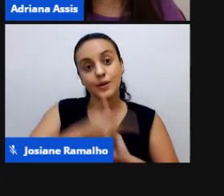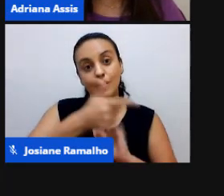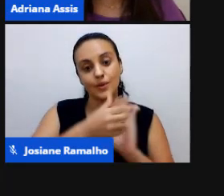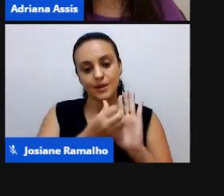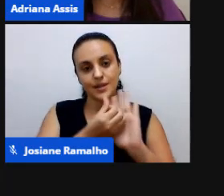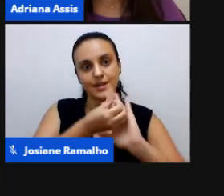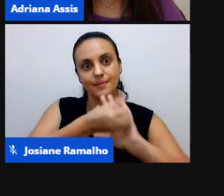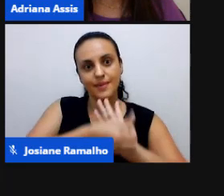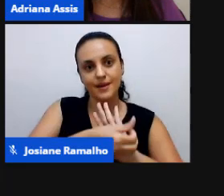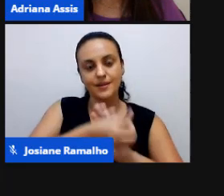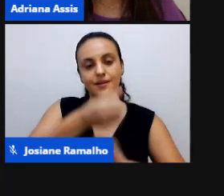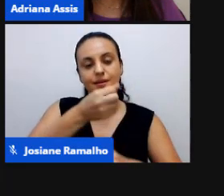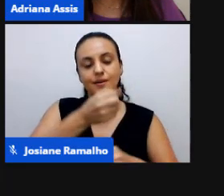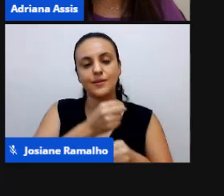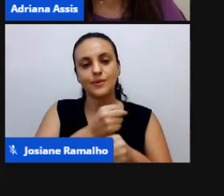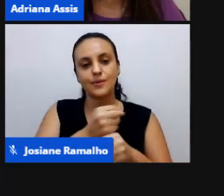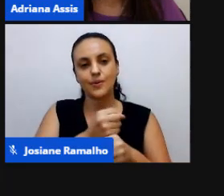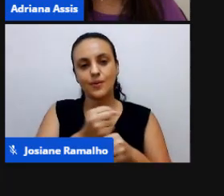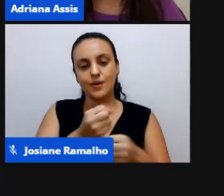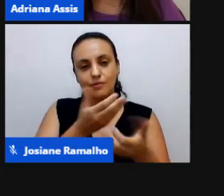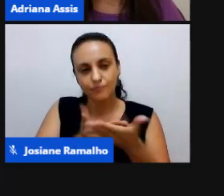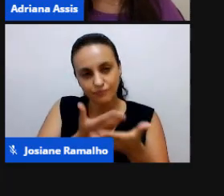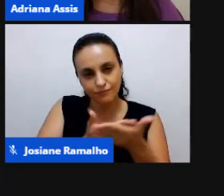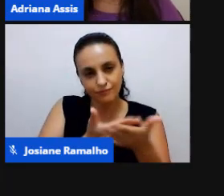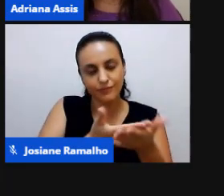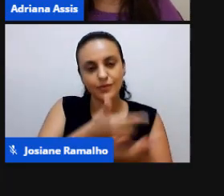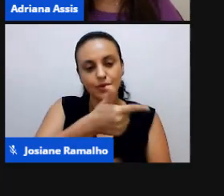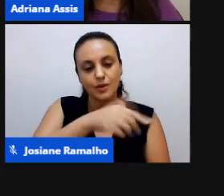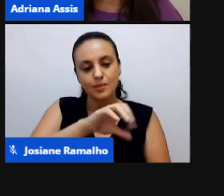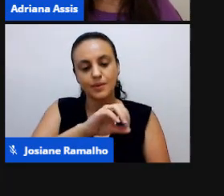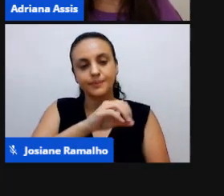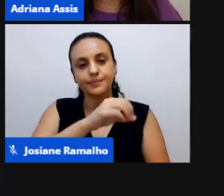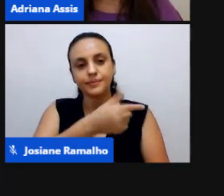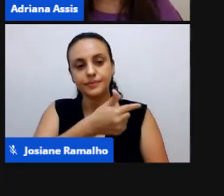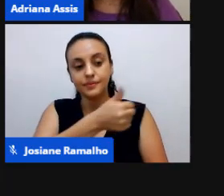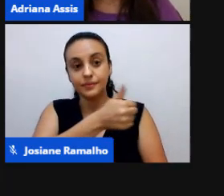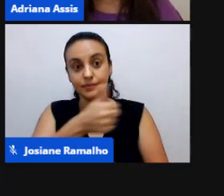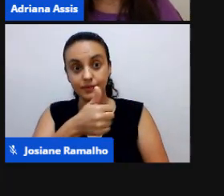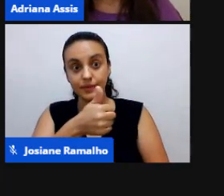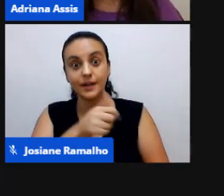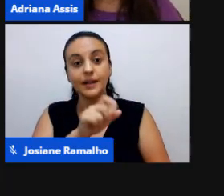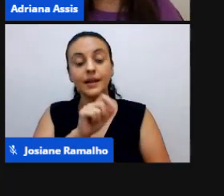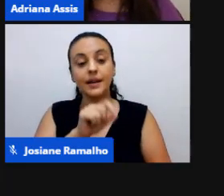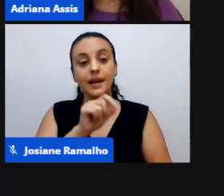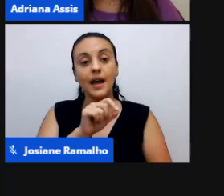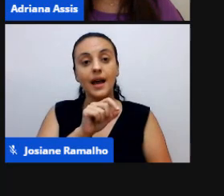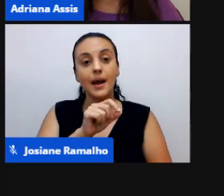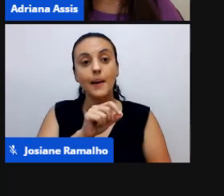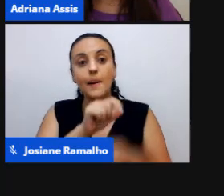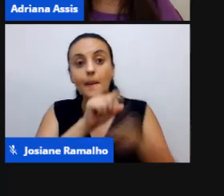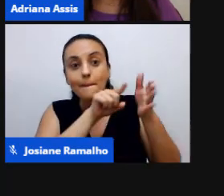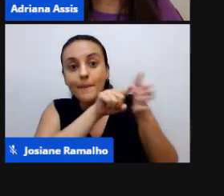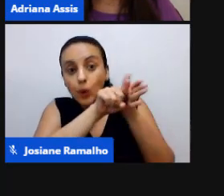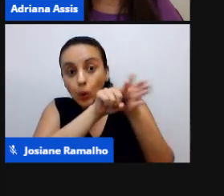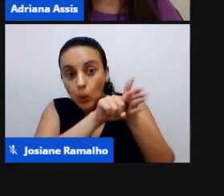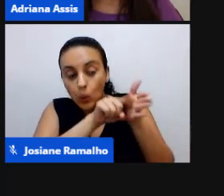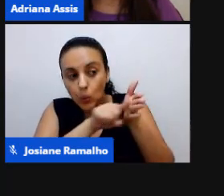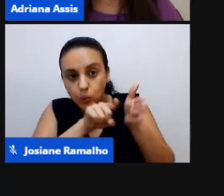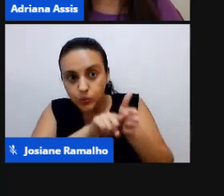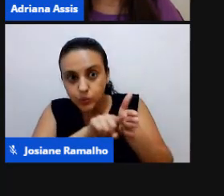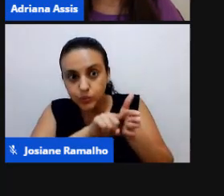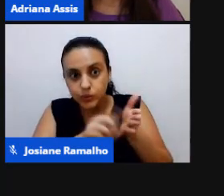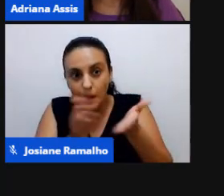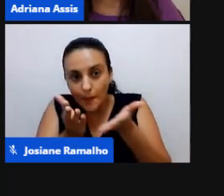ano letivo de 2021, que será o banco de questões para o desenvolvimento